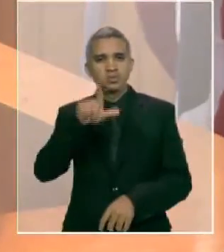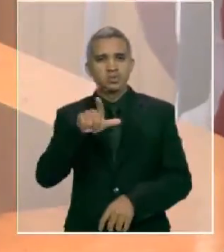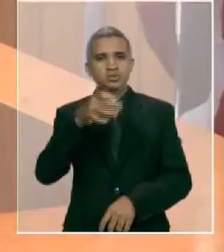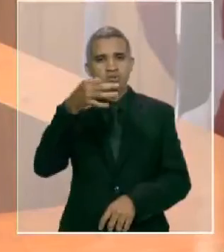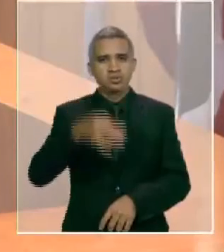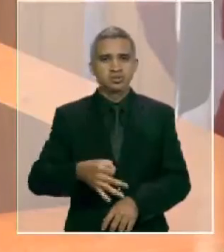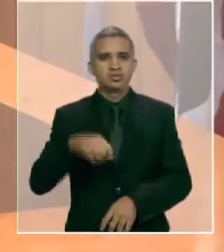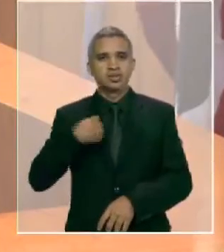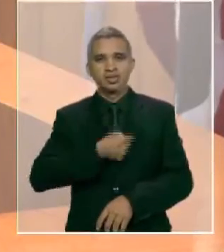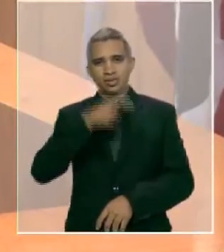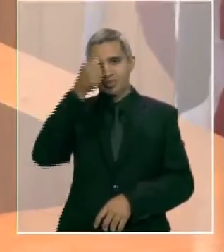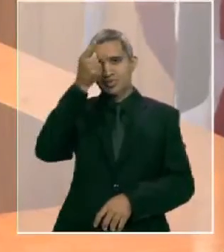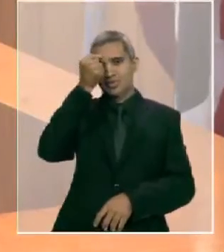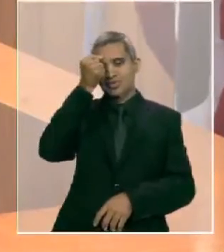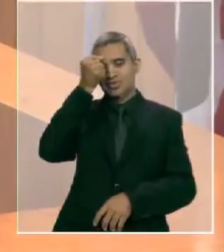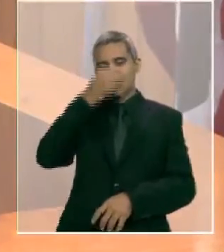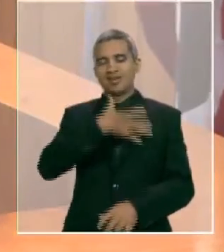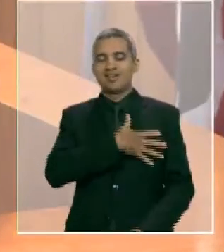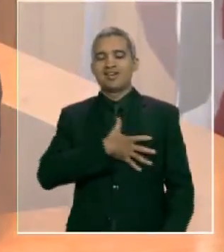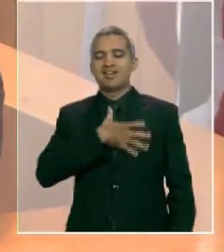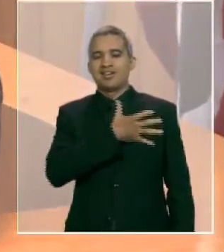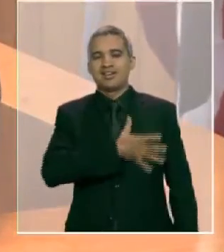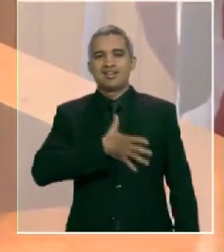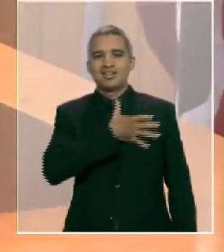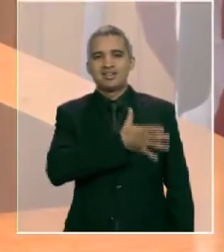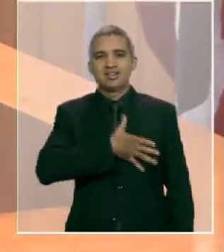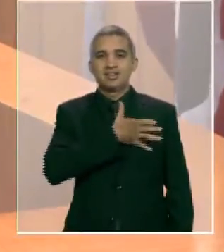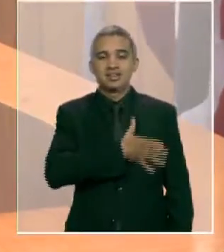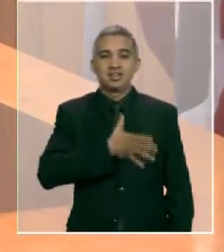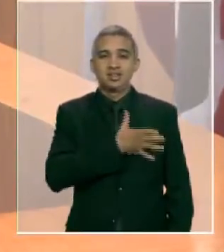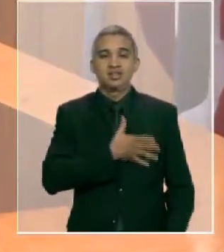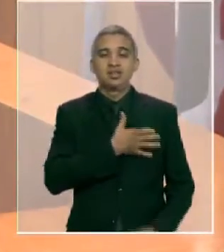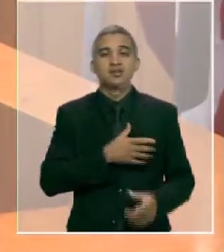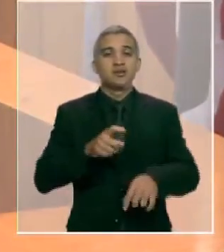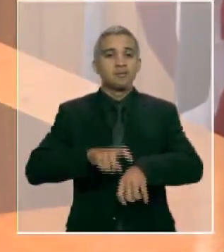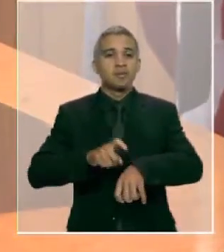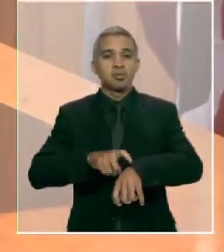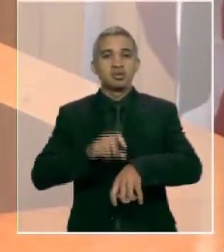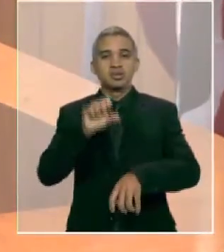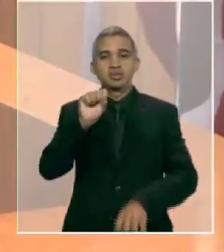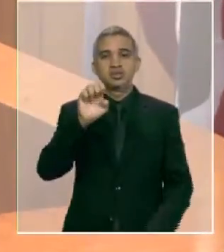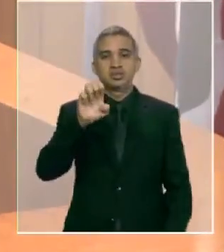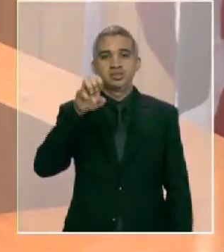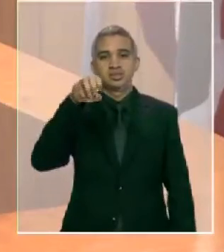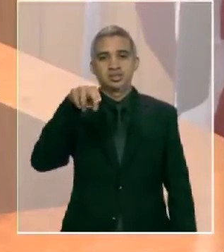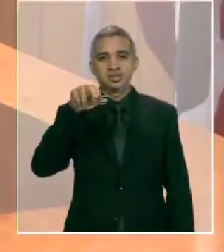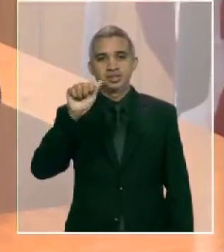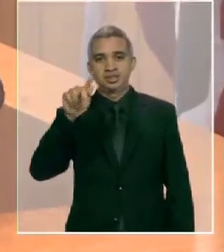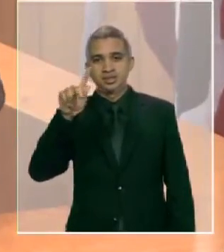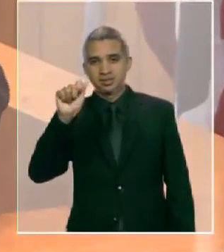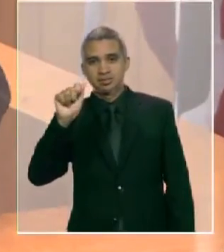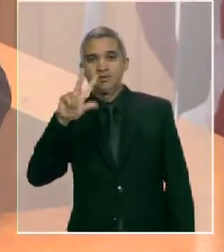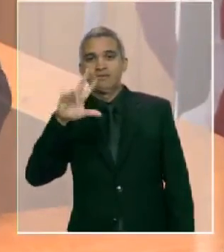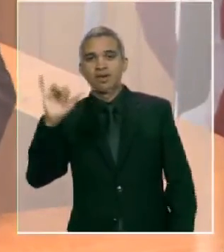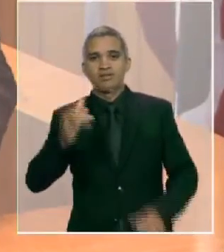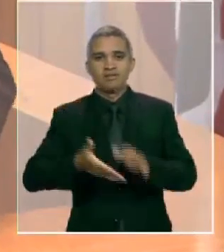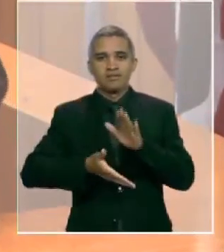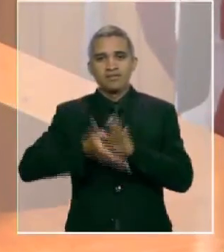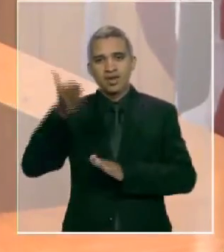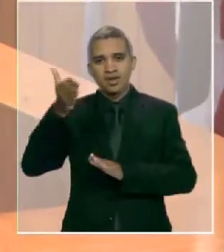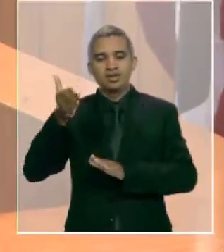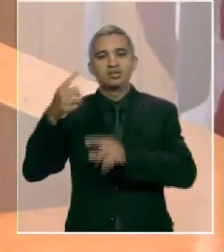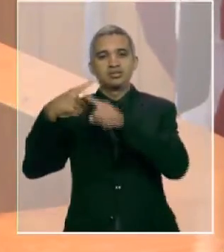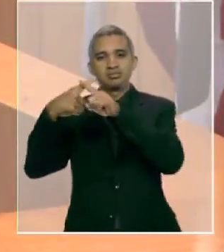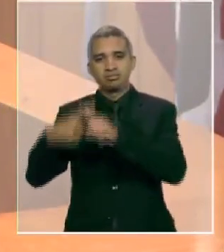muito feliz em que chega no melhor momento, no ponto alto dessa equipe do Senapa, que vai viajar para disputar